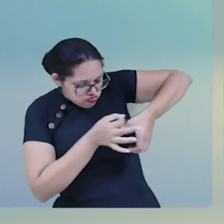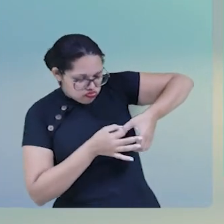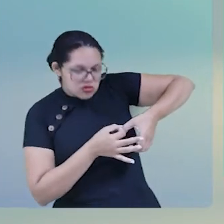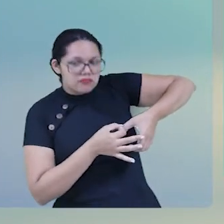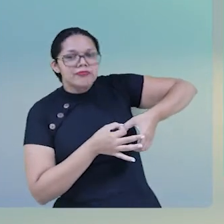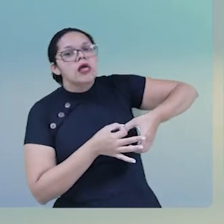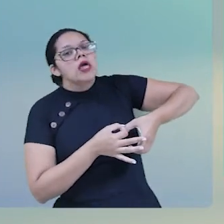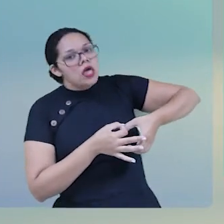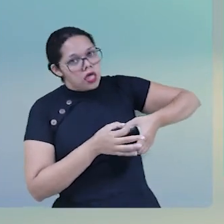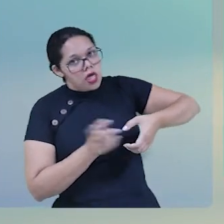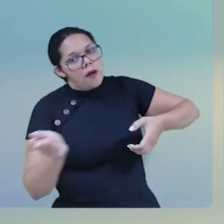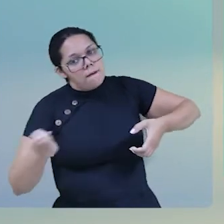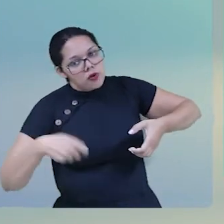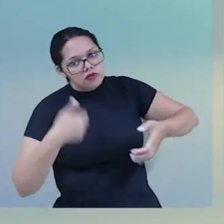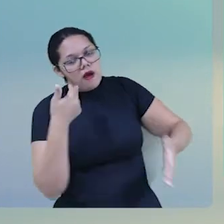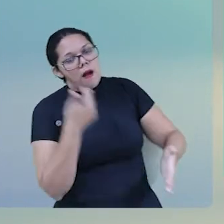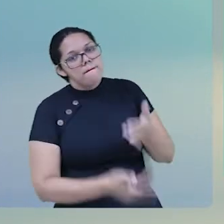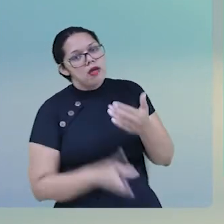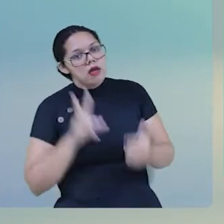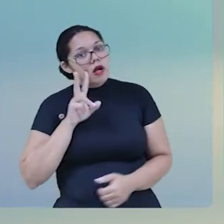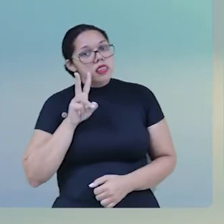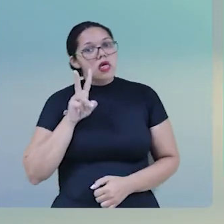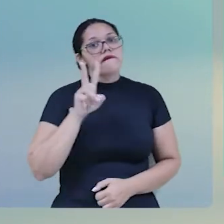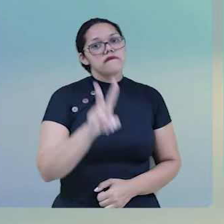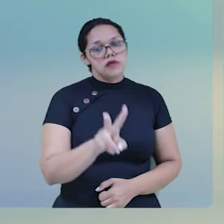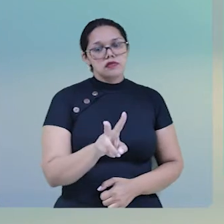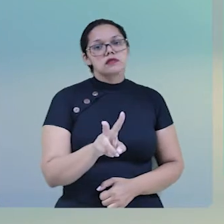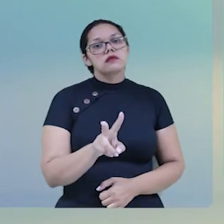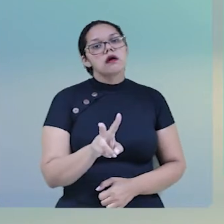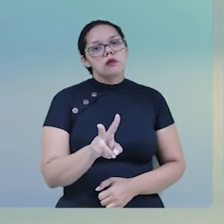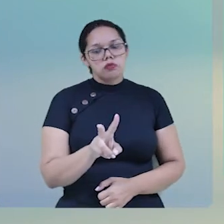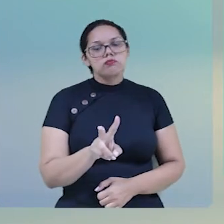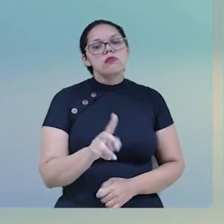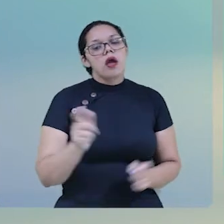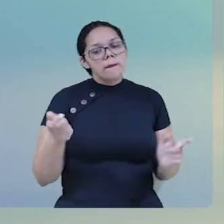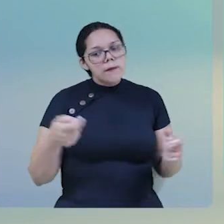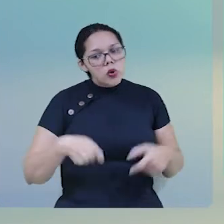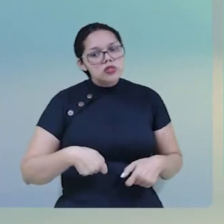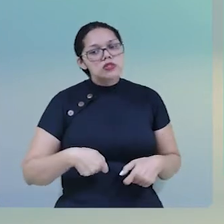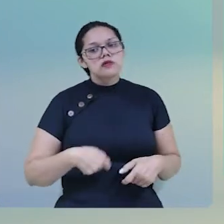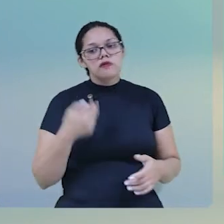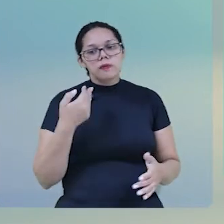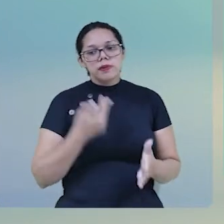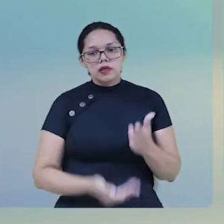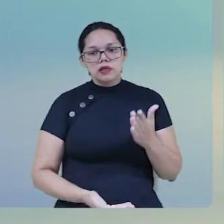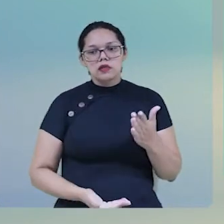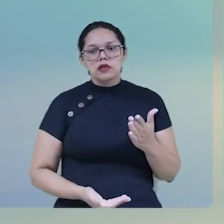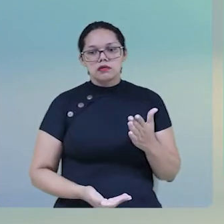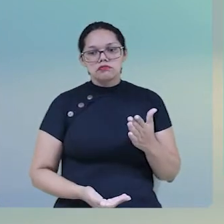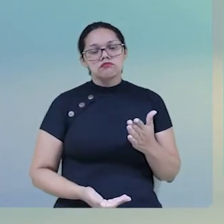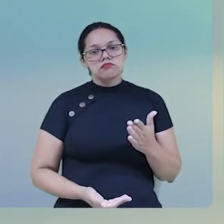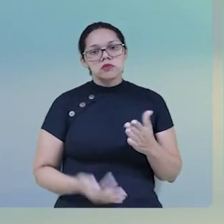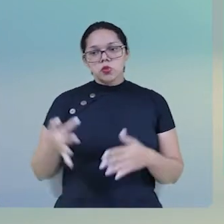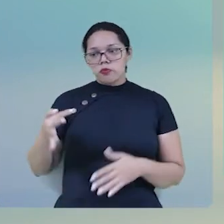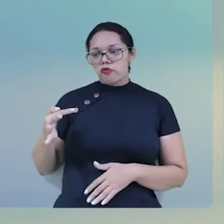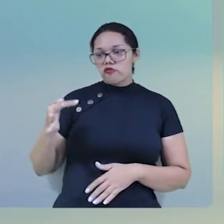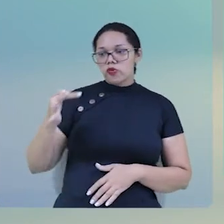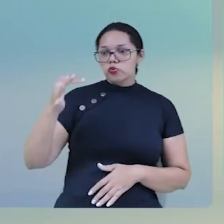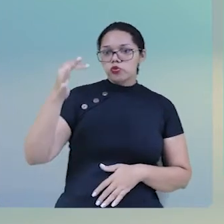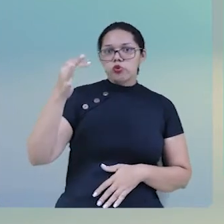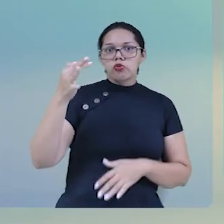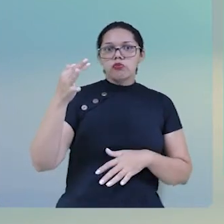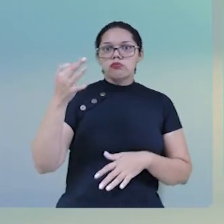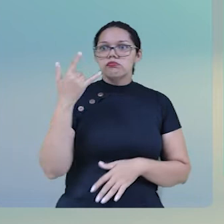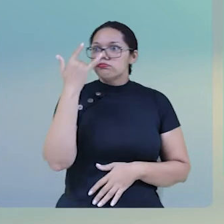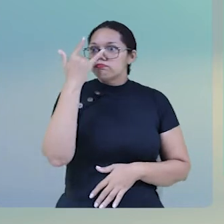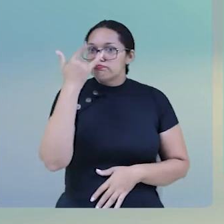olha aí, a perda da acuidade visual. Então, eu posso passar a ficar cego